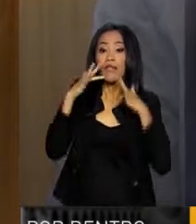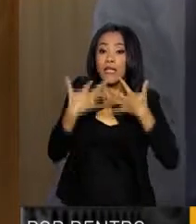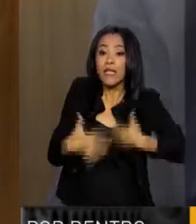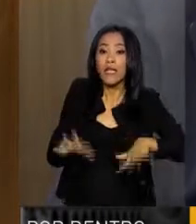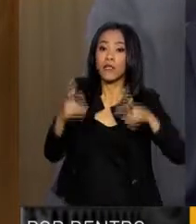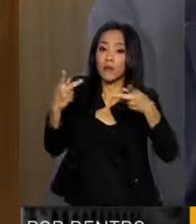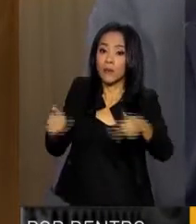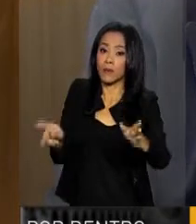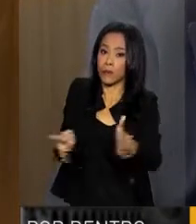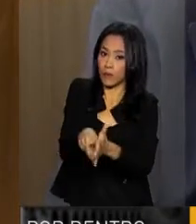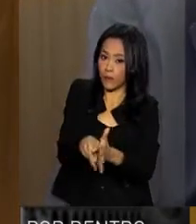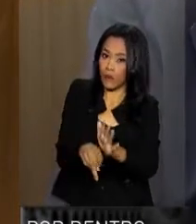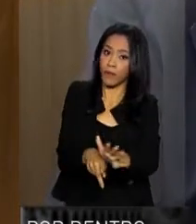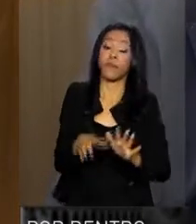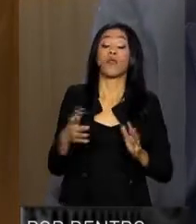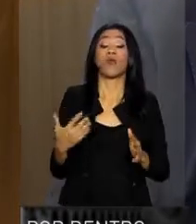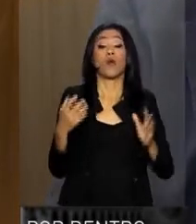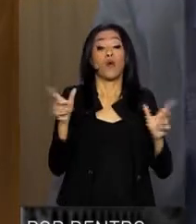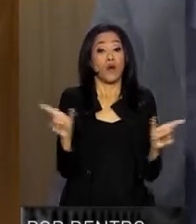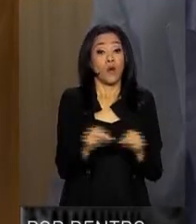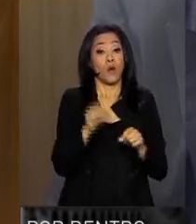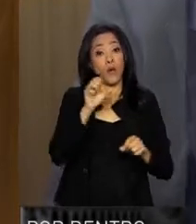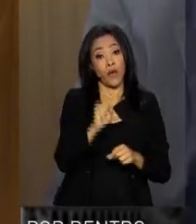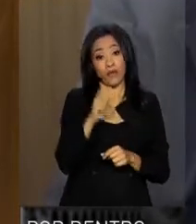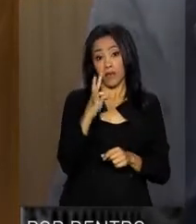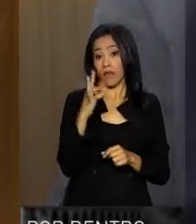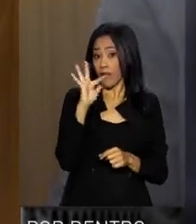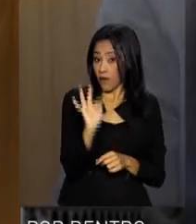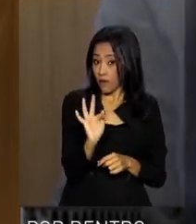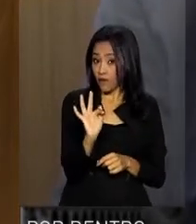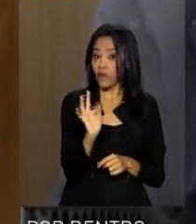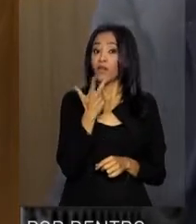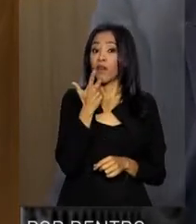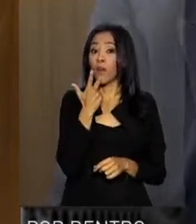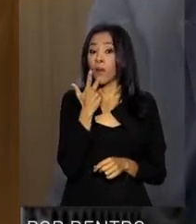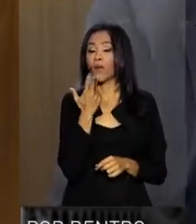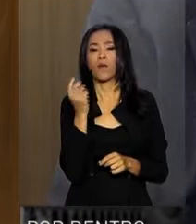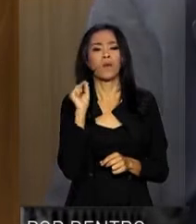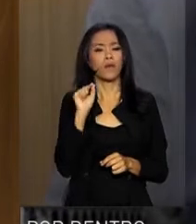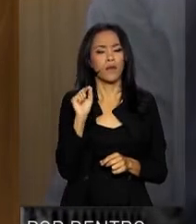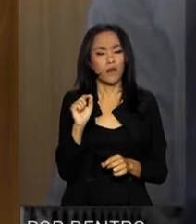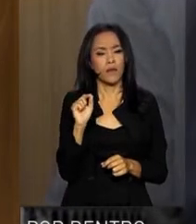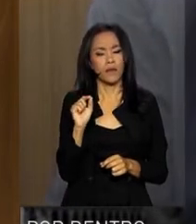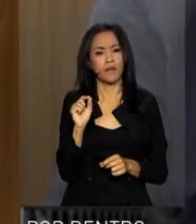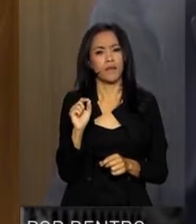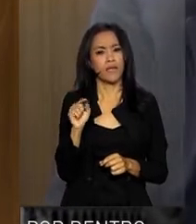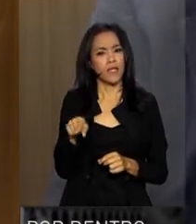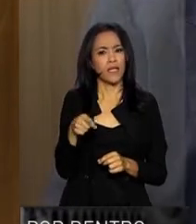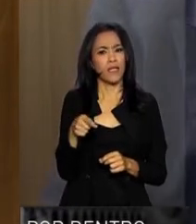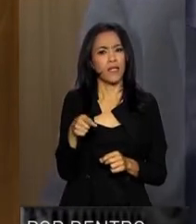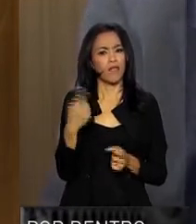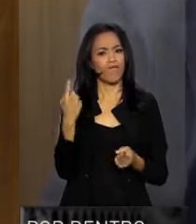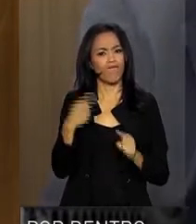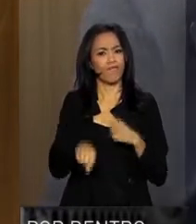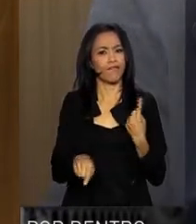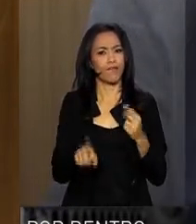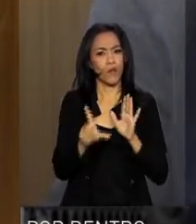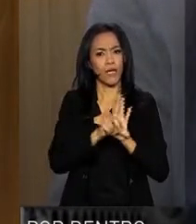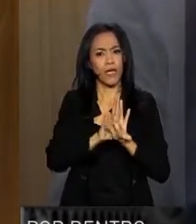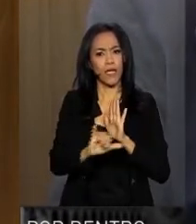o tribunal supremo tribunal também colocou como inconstitucional a